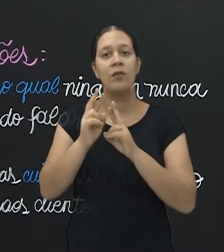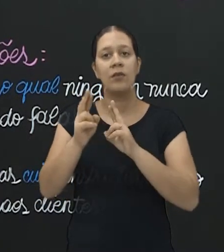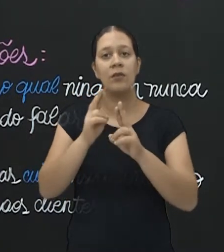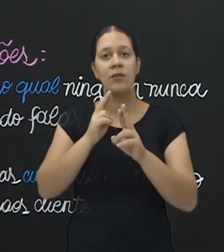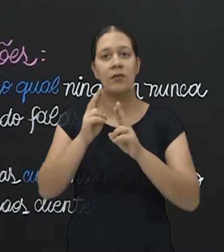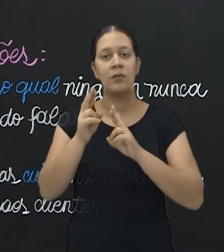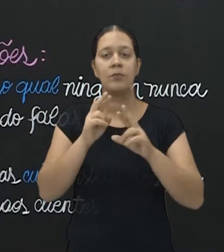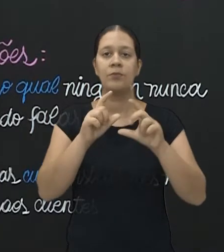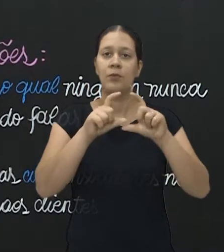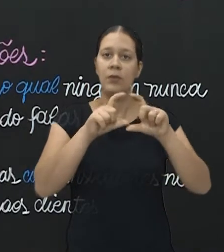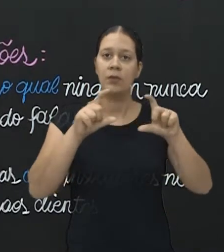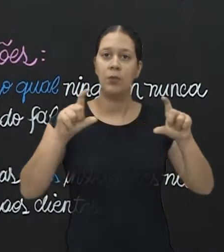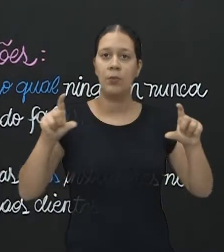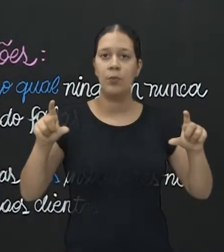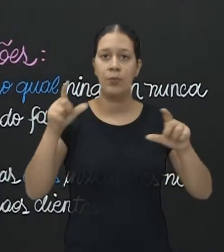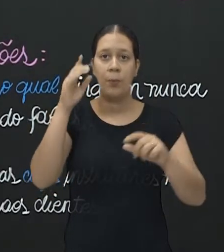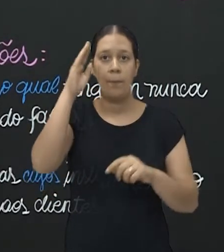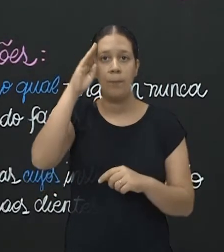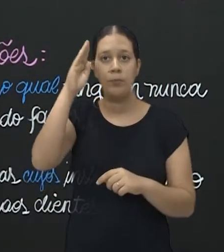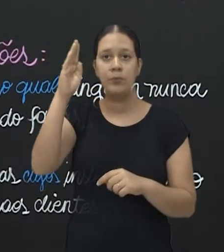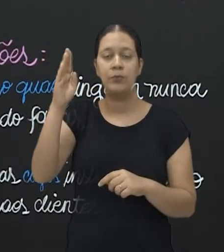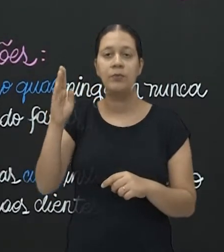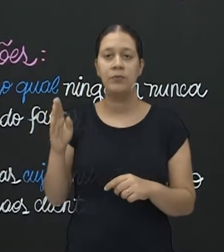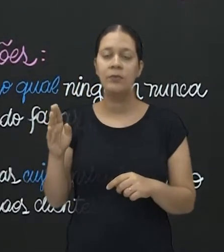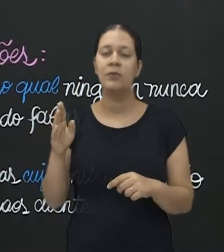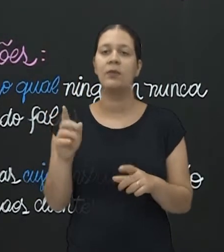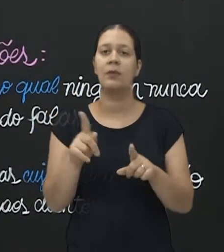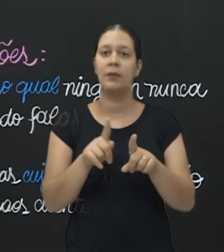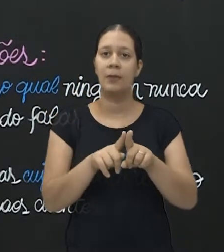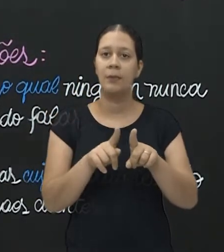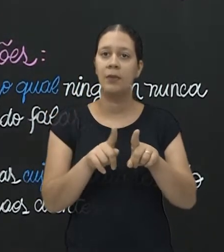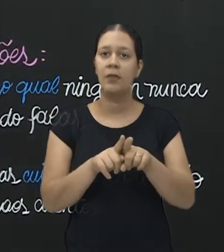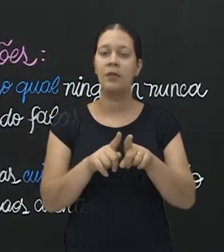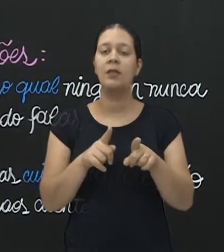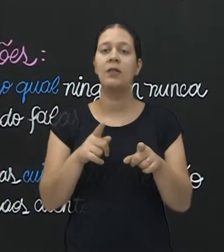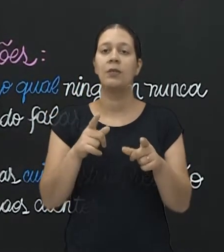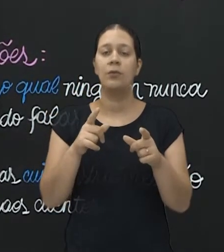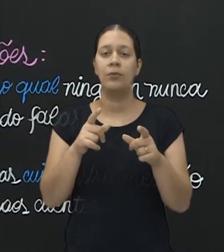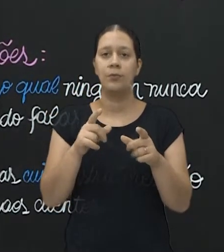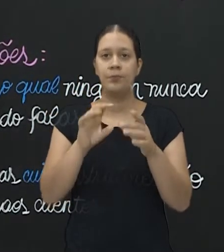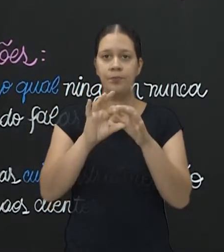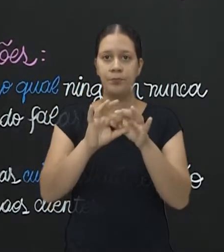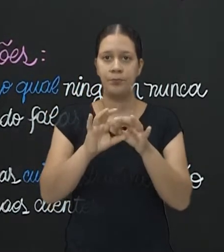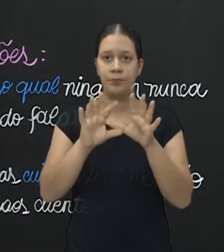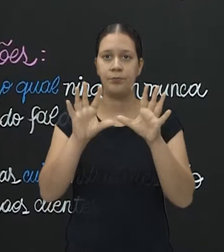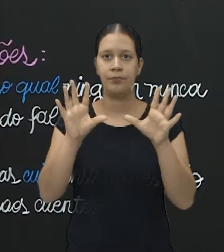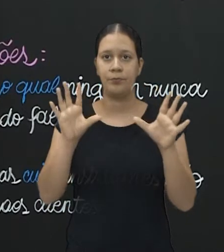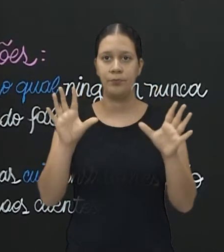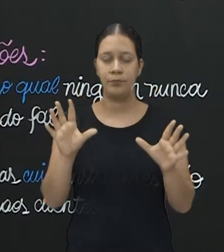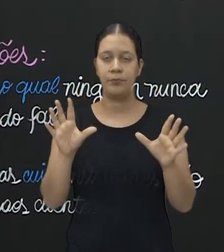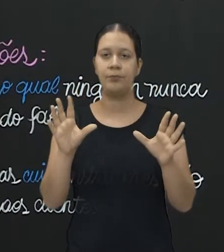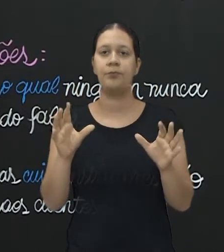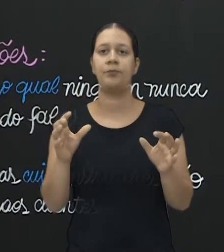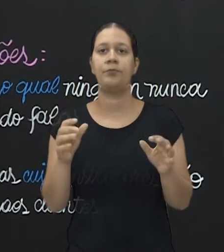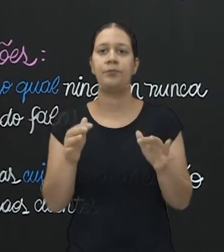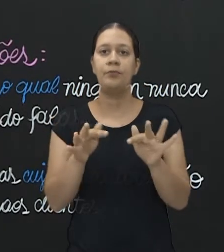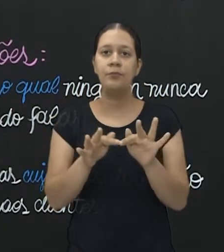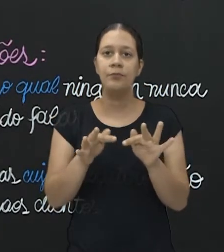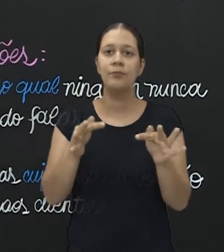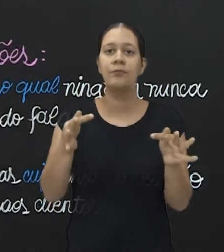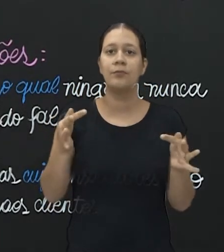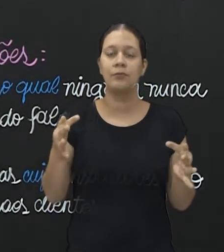uma oração principal com uma oração subordinada. E também vai permitir que a gente consiga desmembrar períodos simples